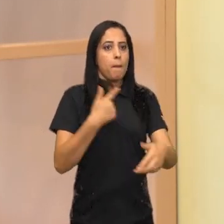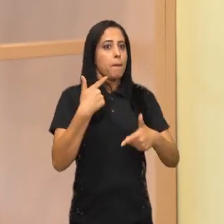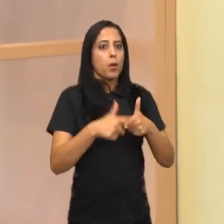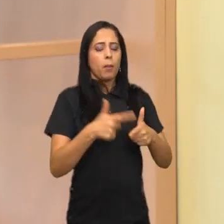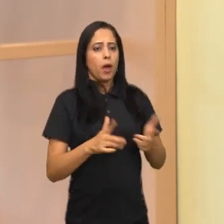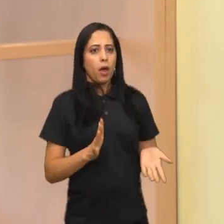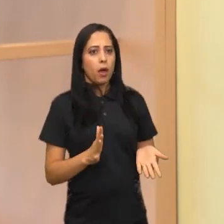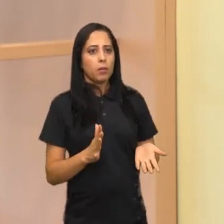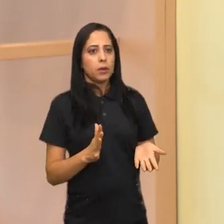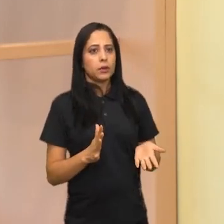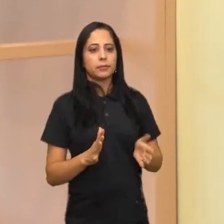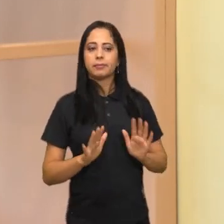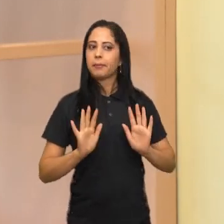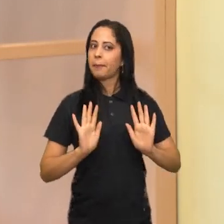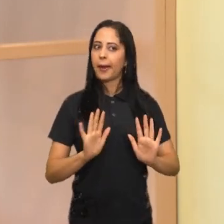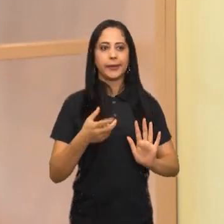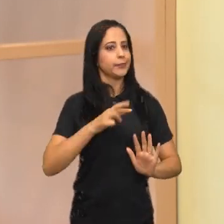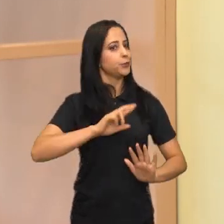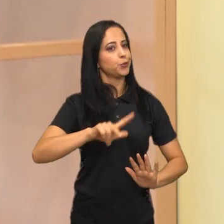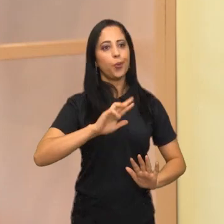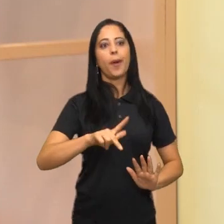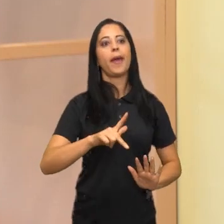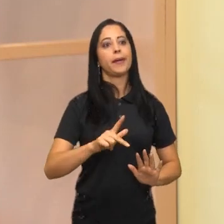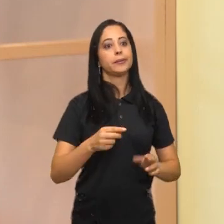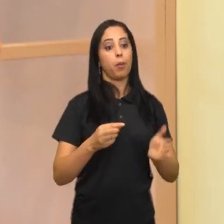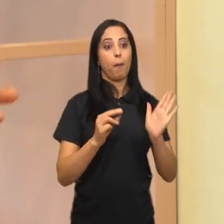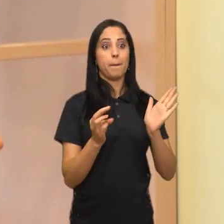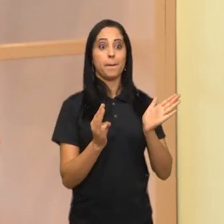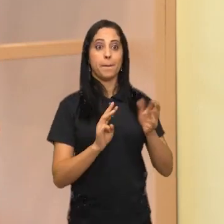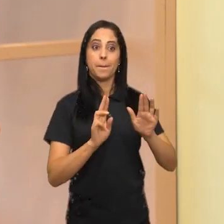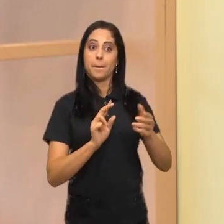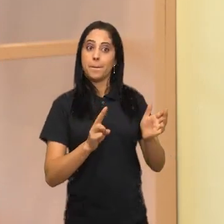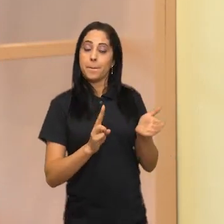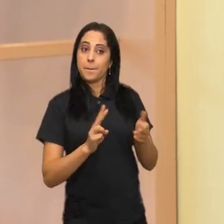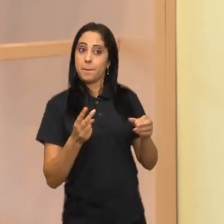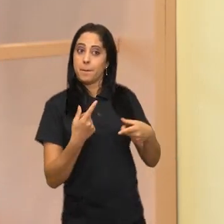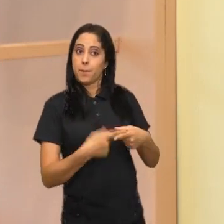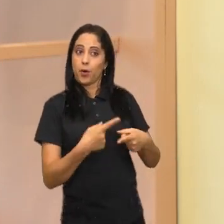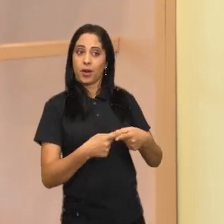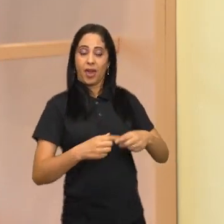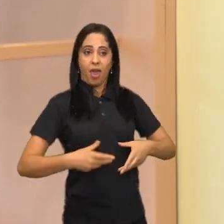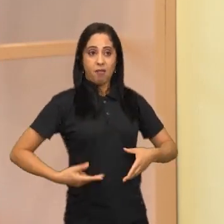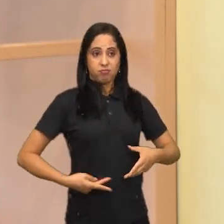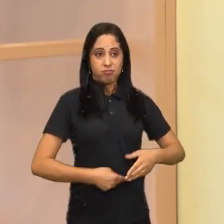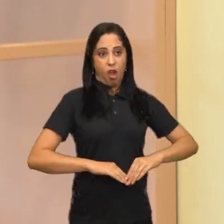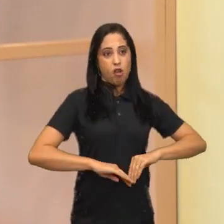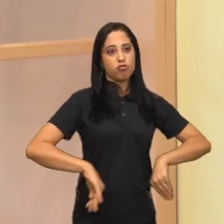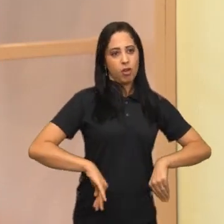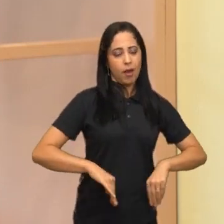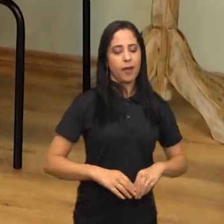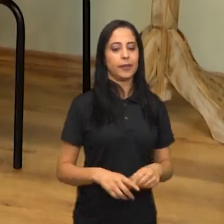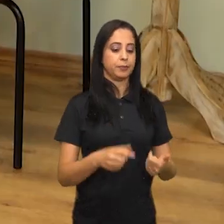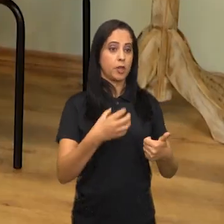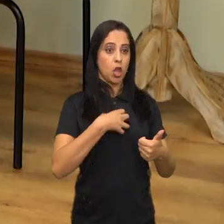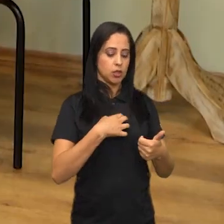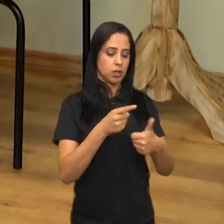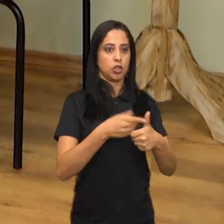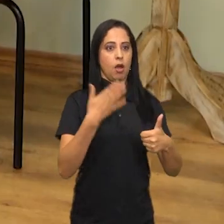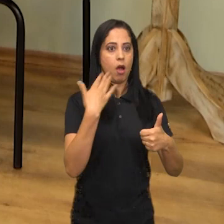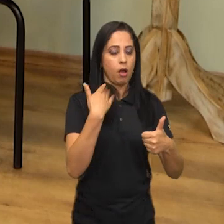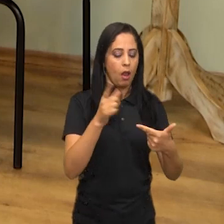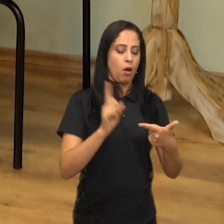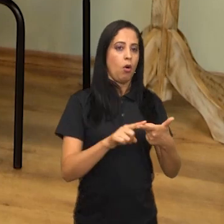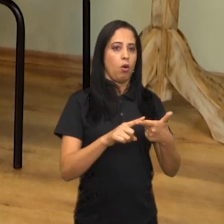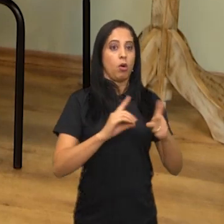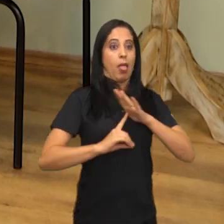seguinte já era pela retirada do útero. Eu tive todos os sintomas que uma menopausada pode ter. Eu tive calor, eu